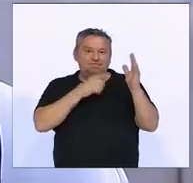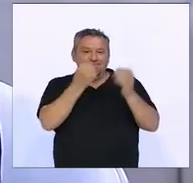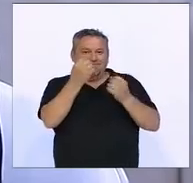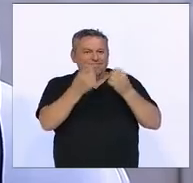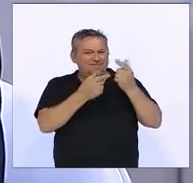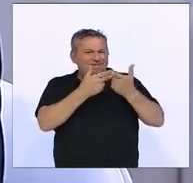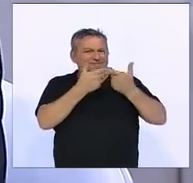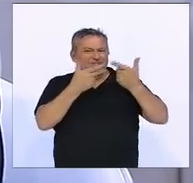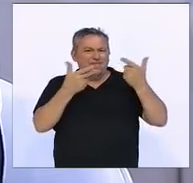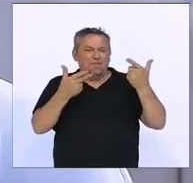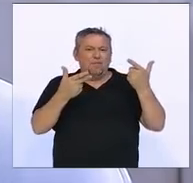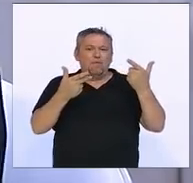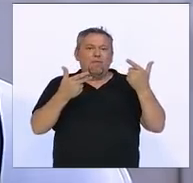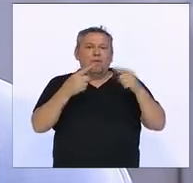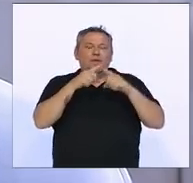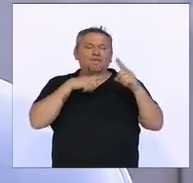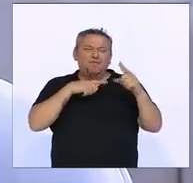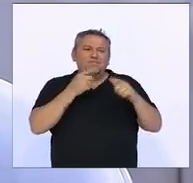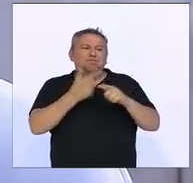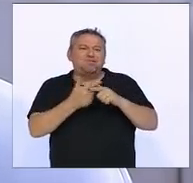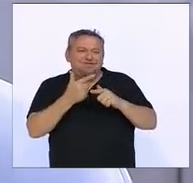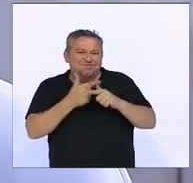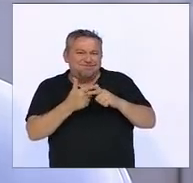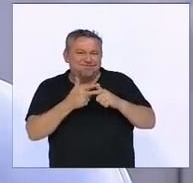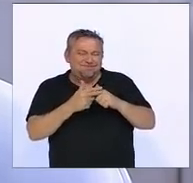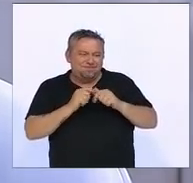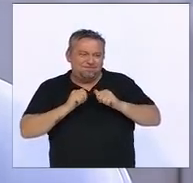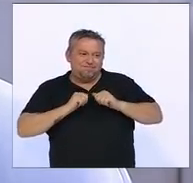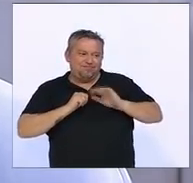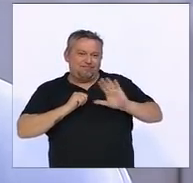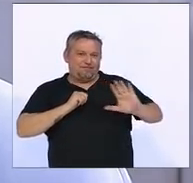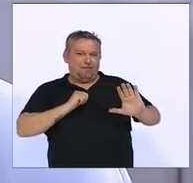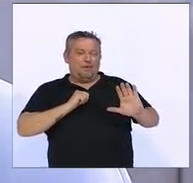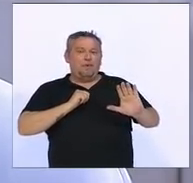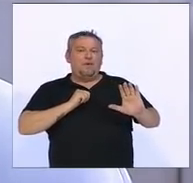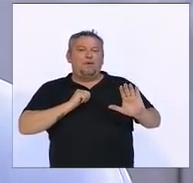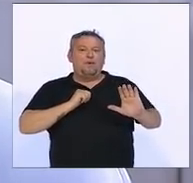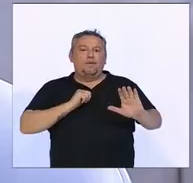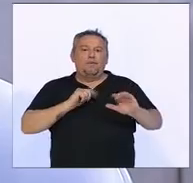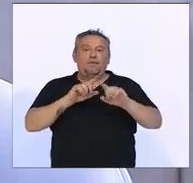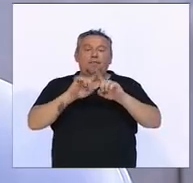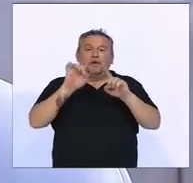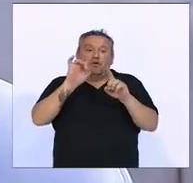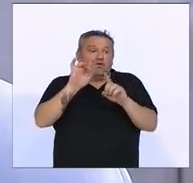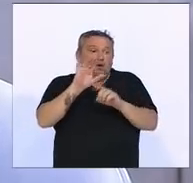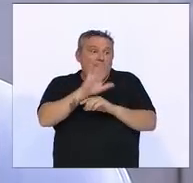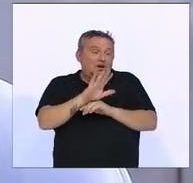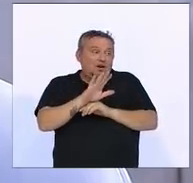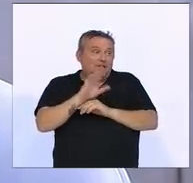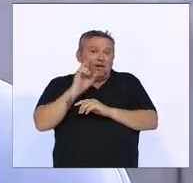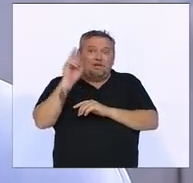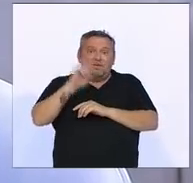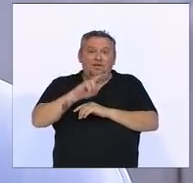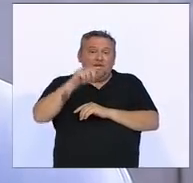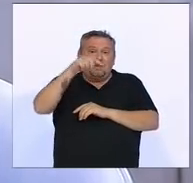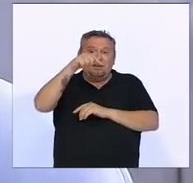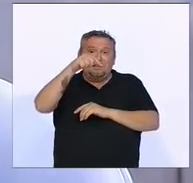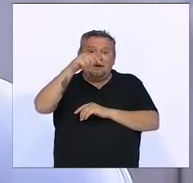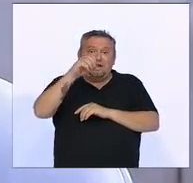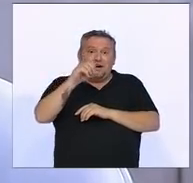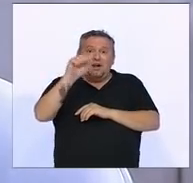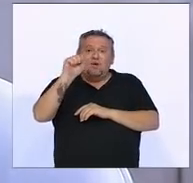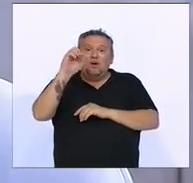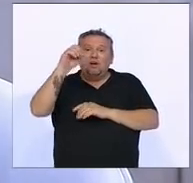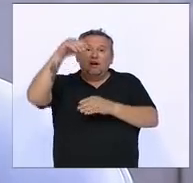bastante restrições em relação a eles. Só aí já se vão 70, 80